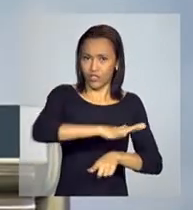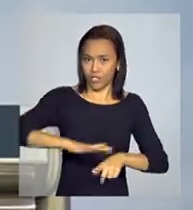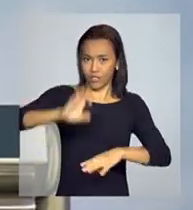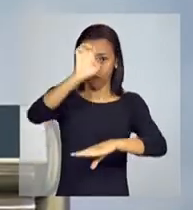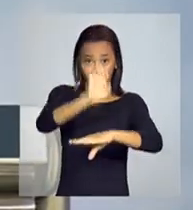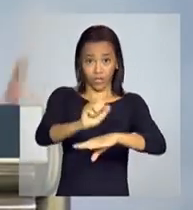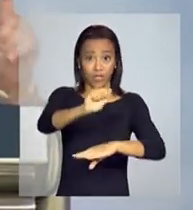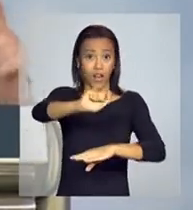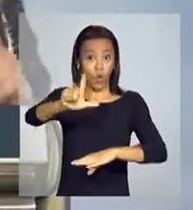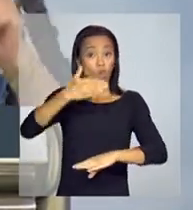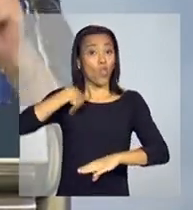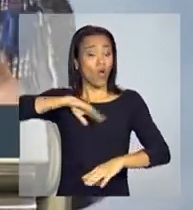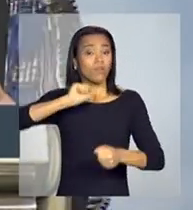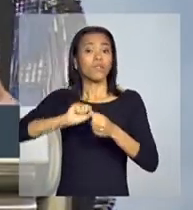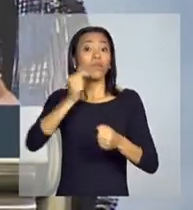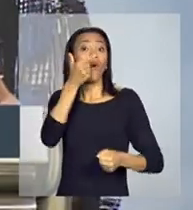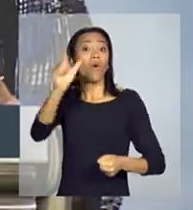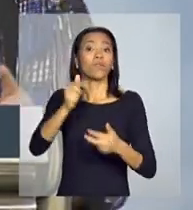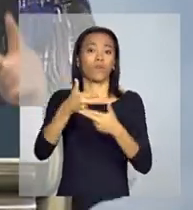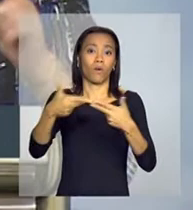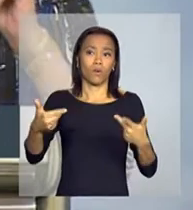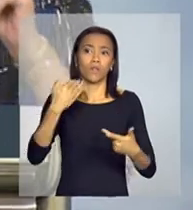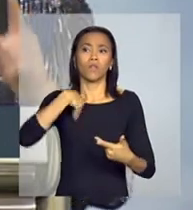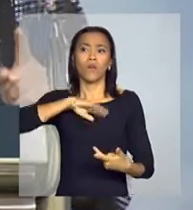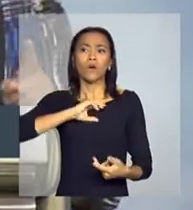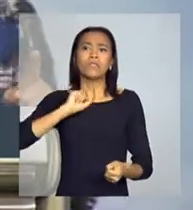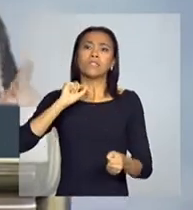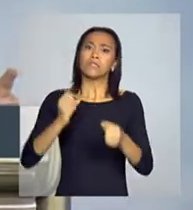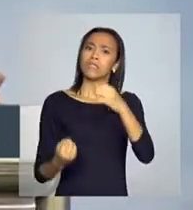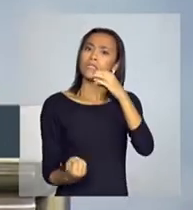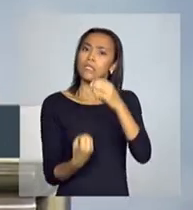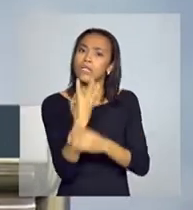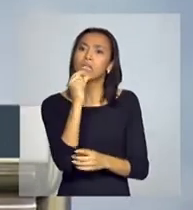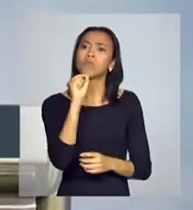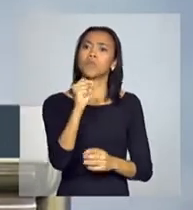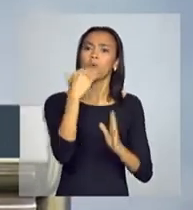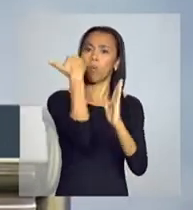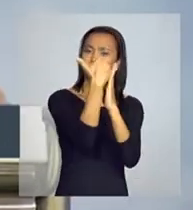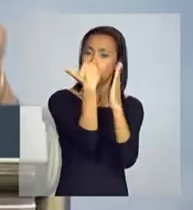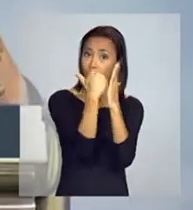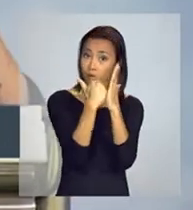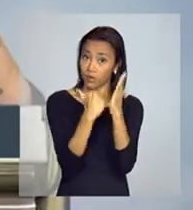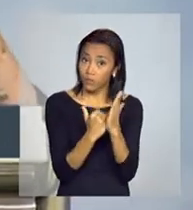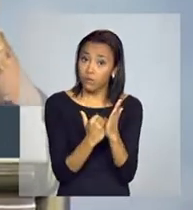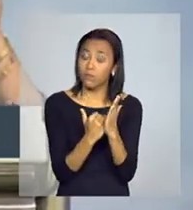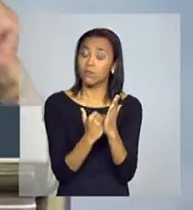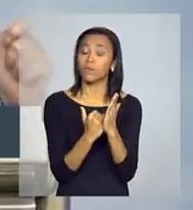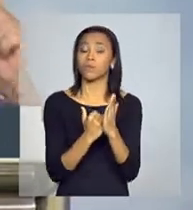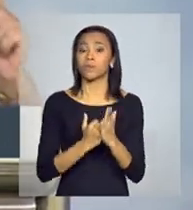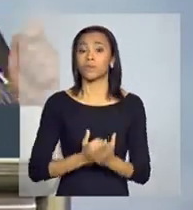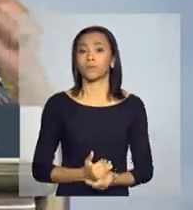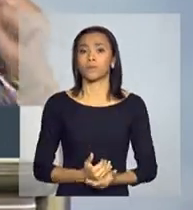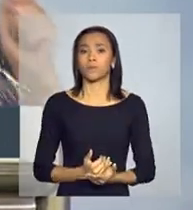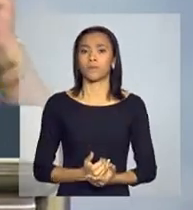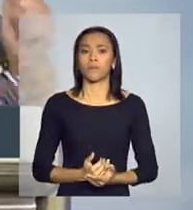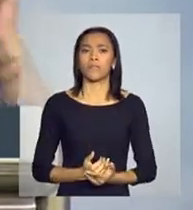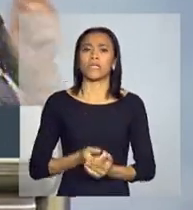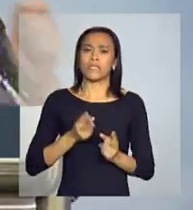coisa. Nós criamos um programa para, de